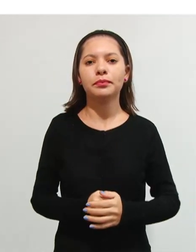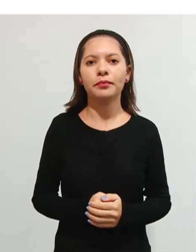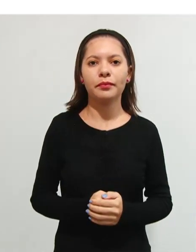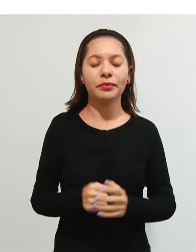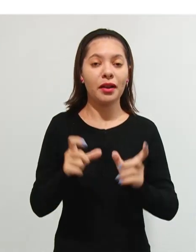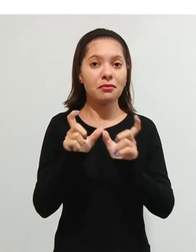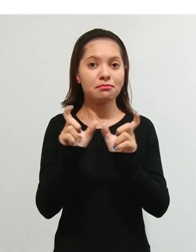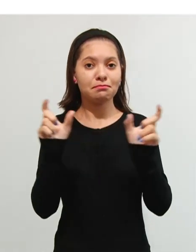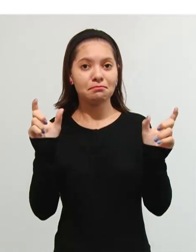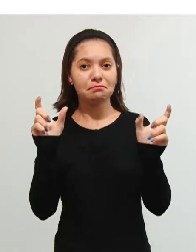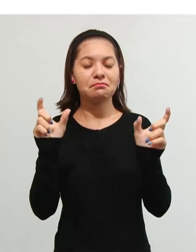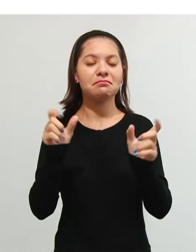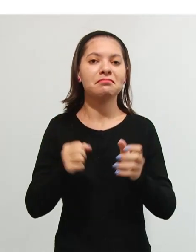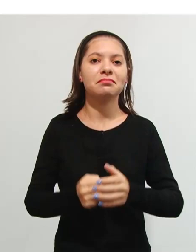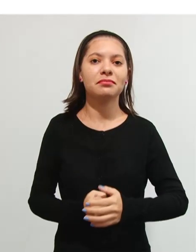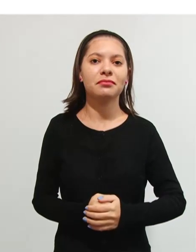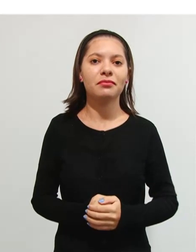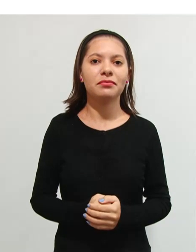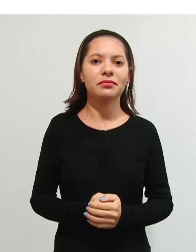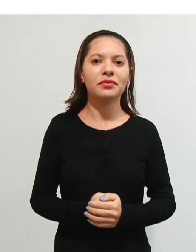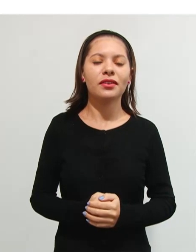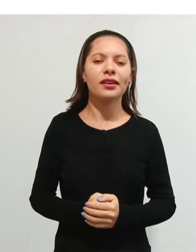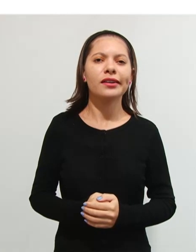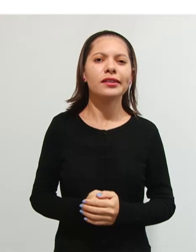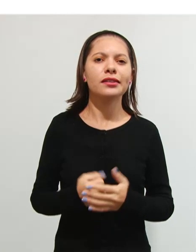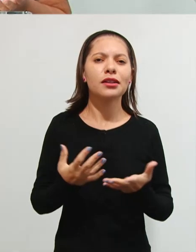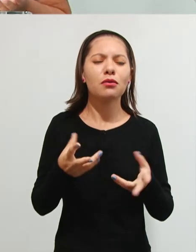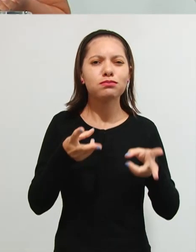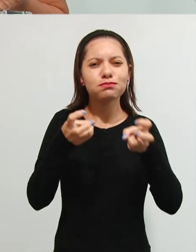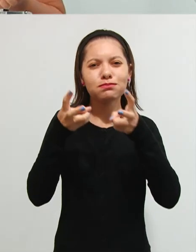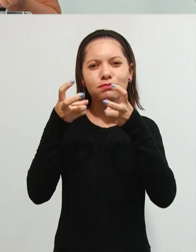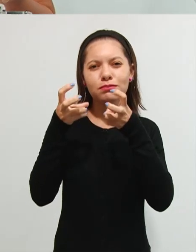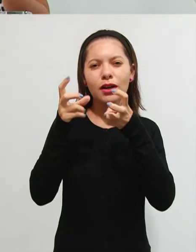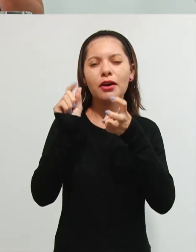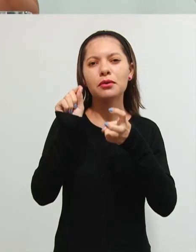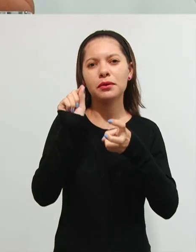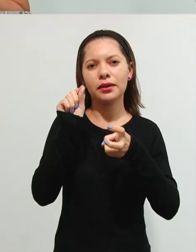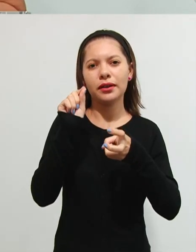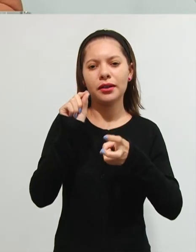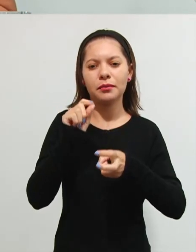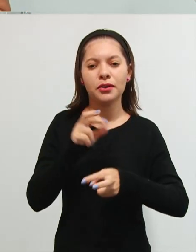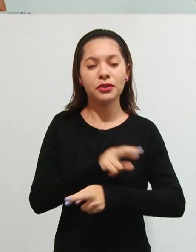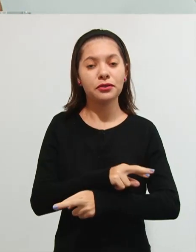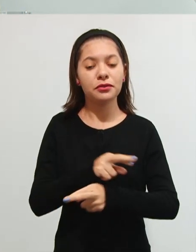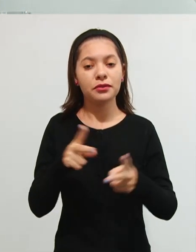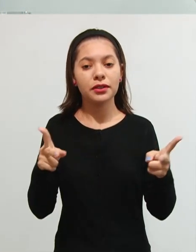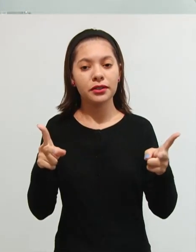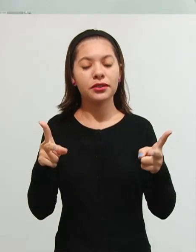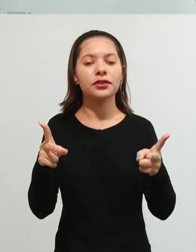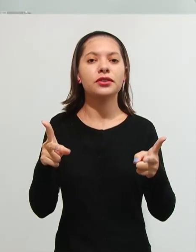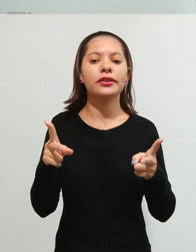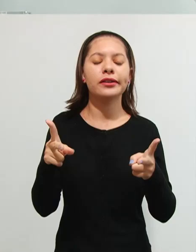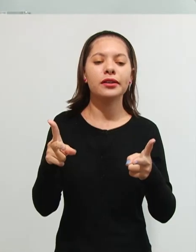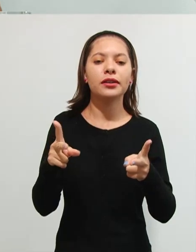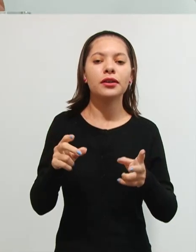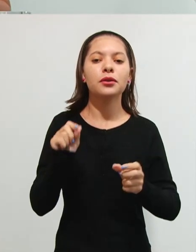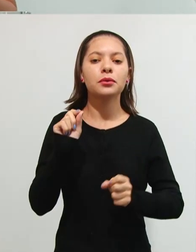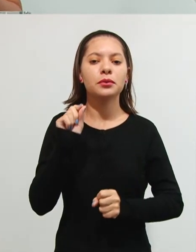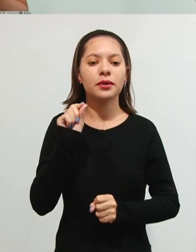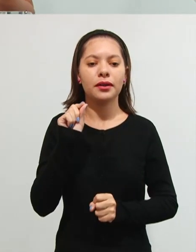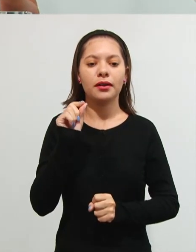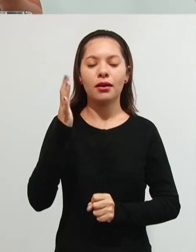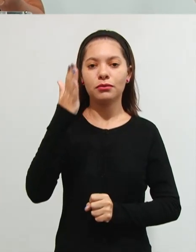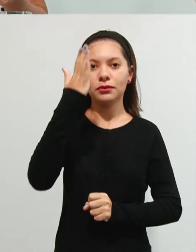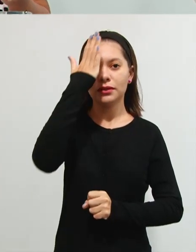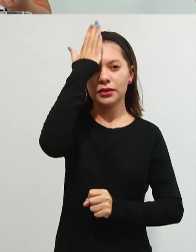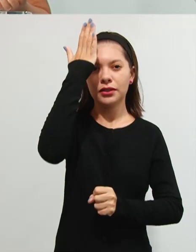e evanescente. Com essa frase, nós podemos observar que, diferentemente daquilo que muitos dizem, Skinner